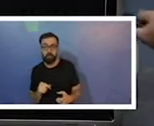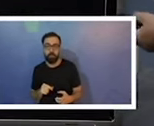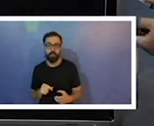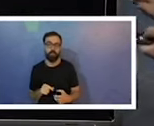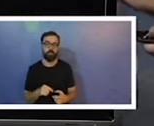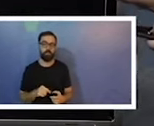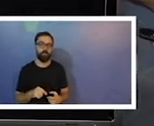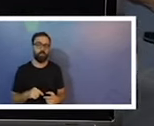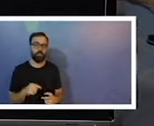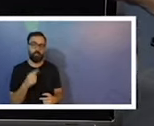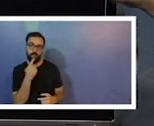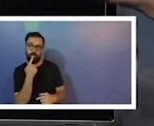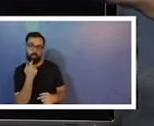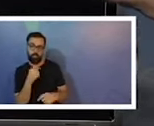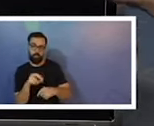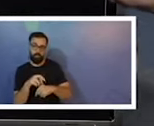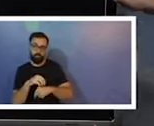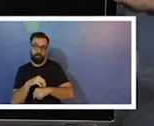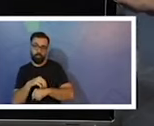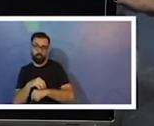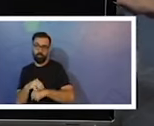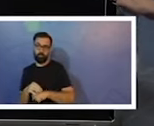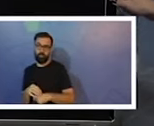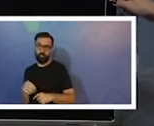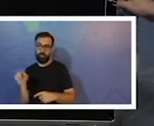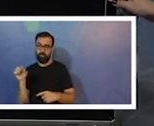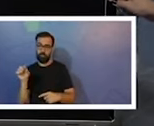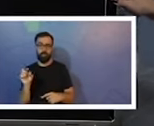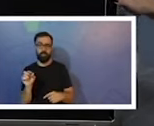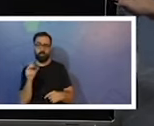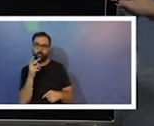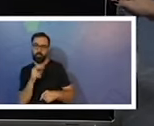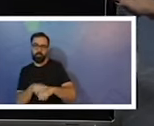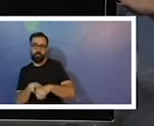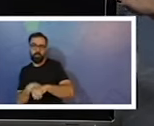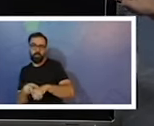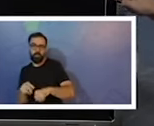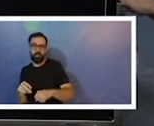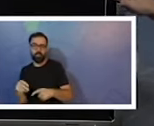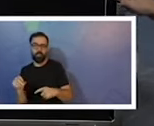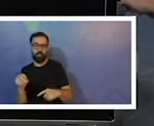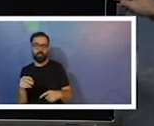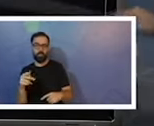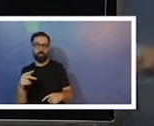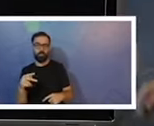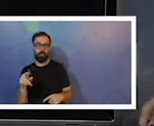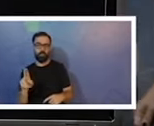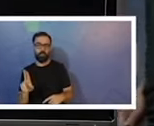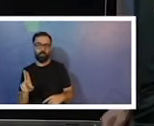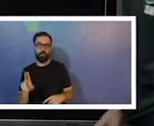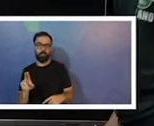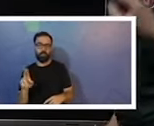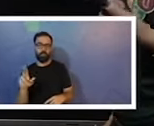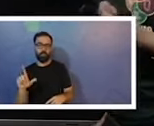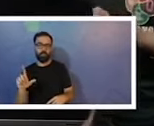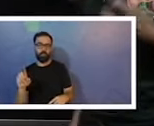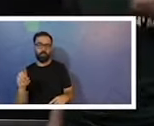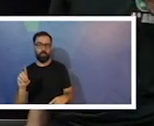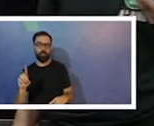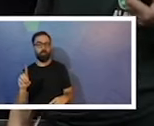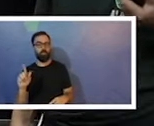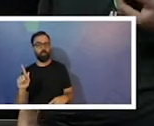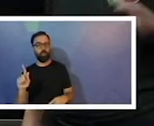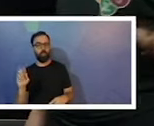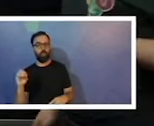aí na apostila, e vários, ó, esses bichinhos verdes são os pulgões. Eles se alimentam de vegetais, então por isso eles acabam com